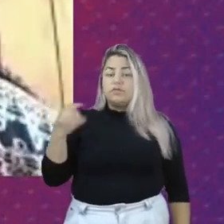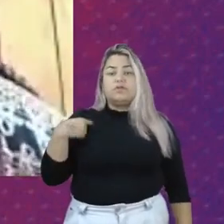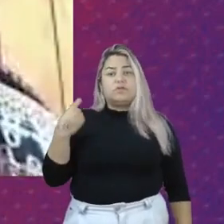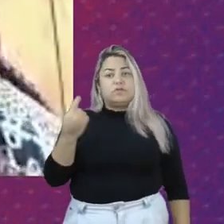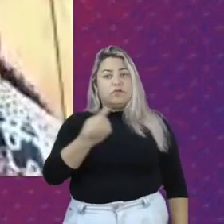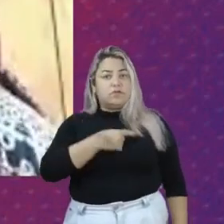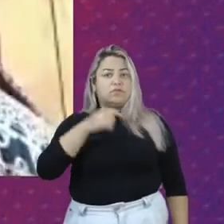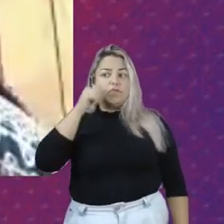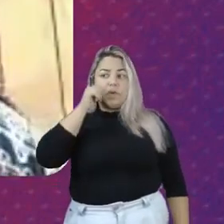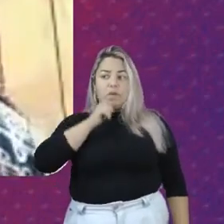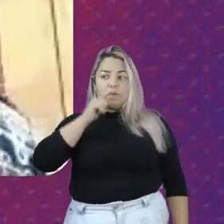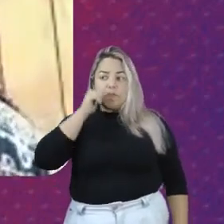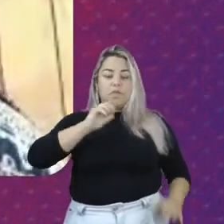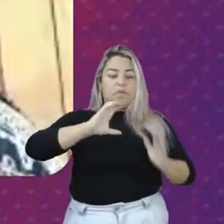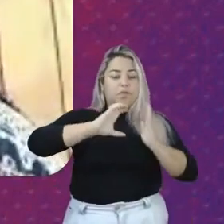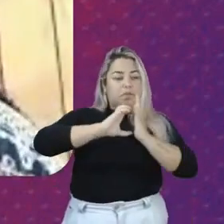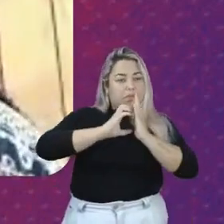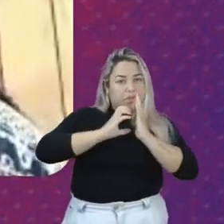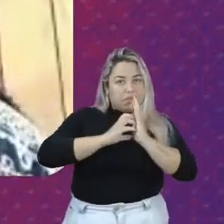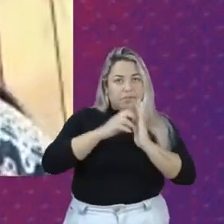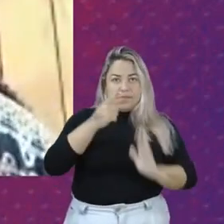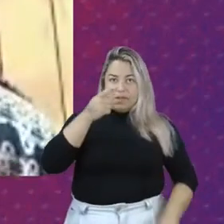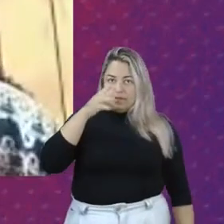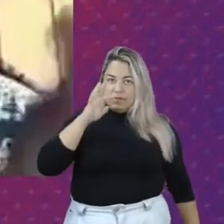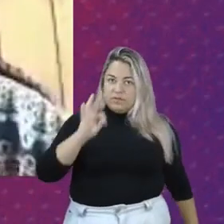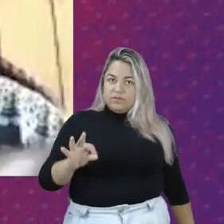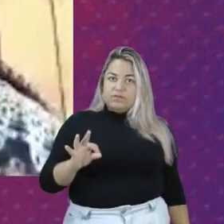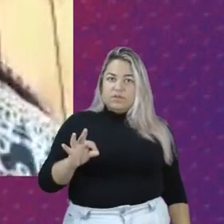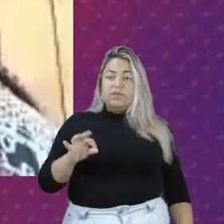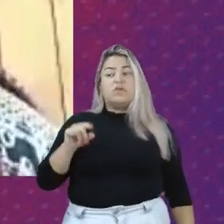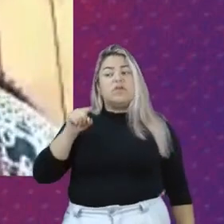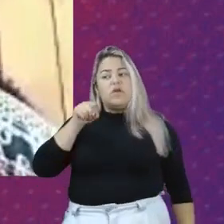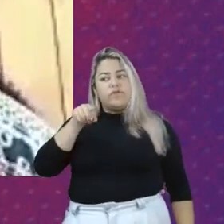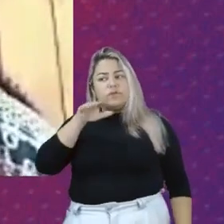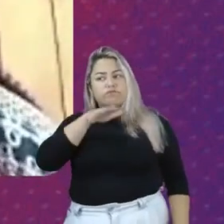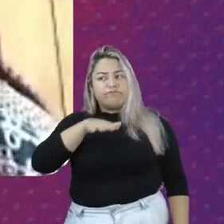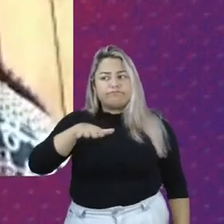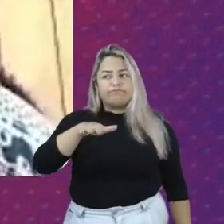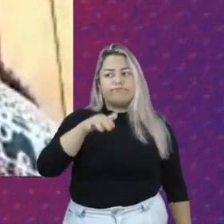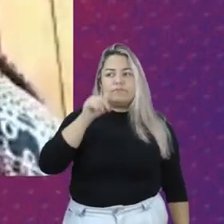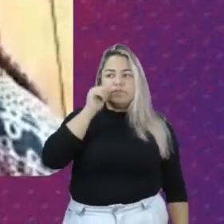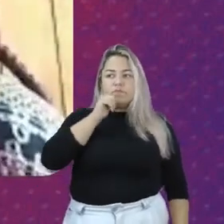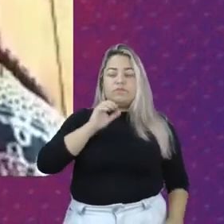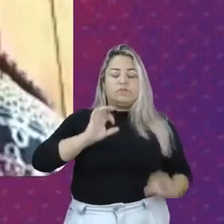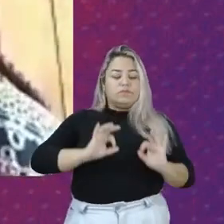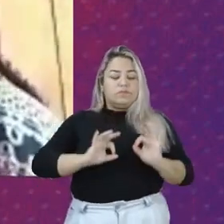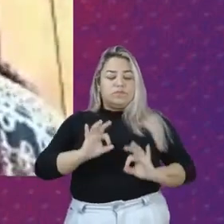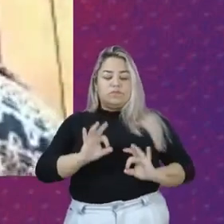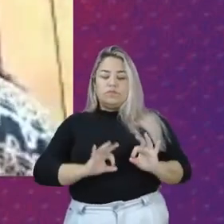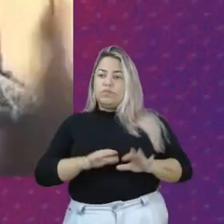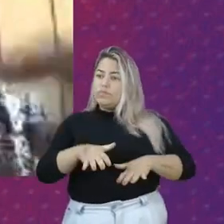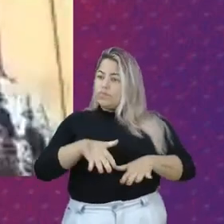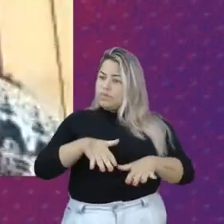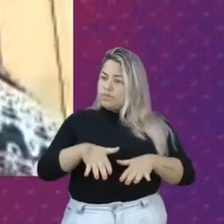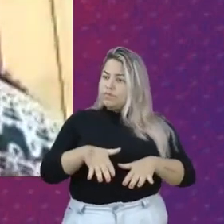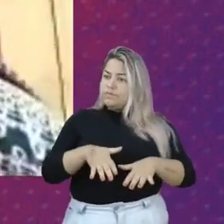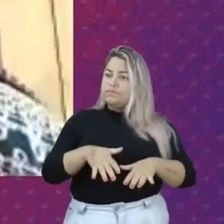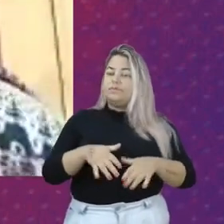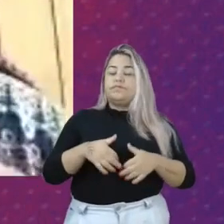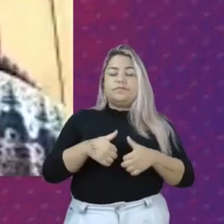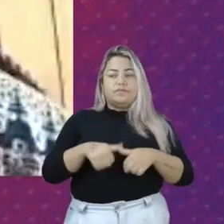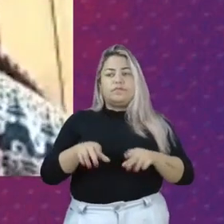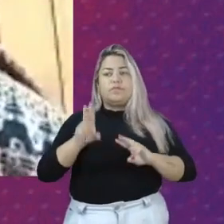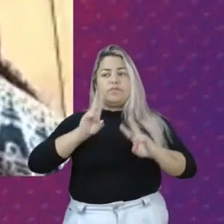enquanto mulheres do Partido dos Trabalhadores e das Trabalhadoras, e você, mulher organizada do movimento social, esteja